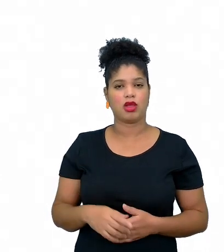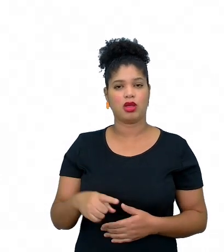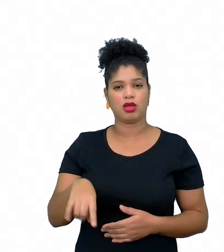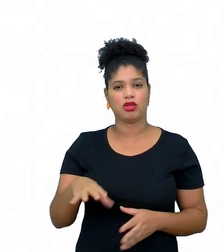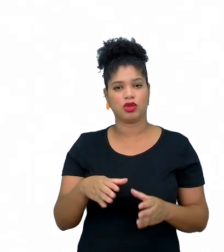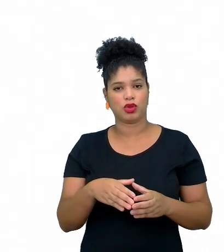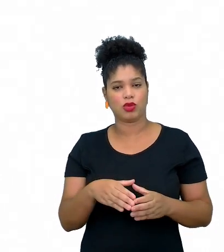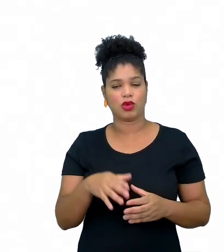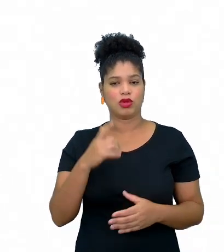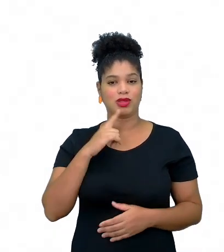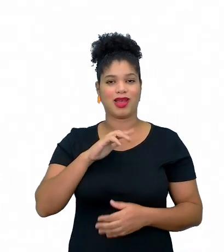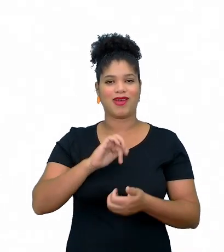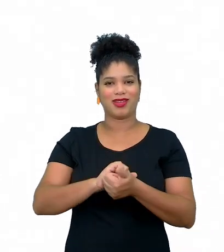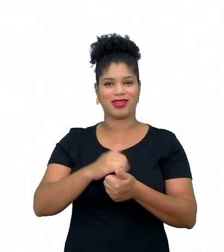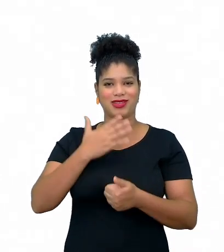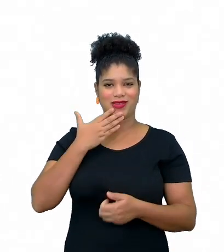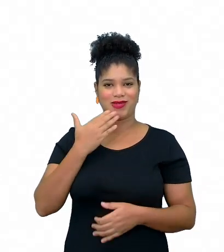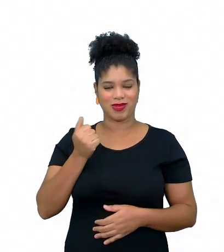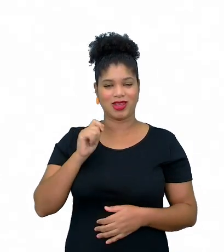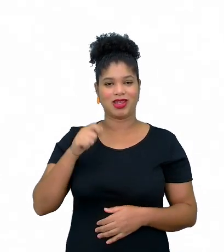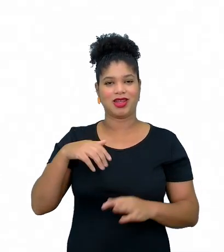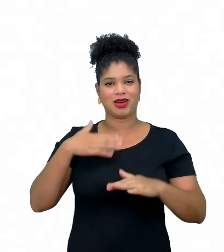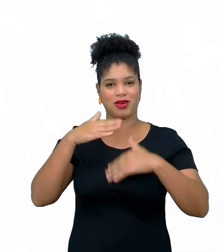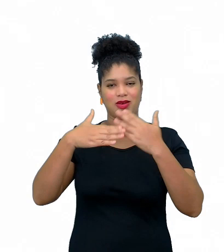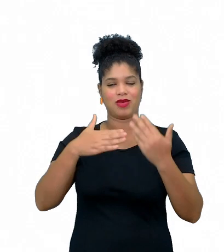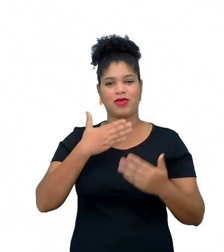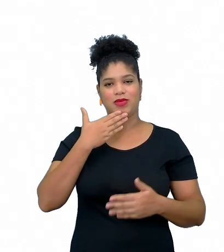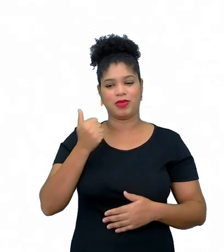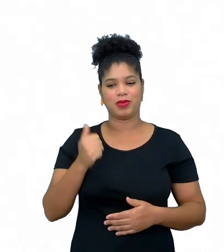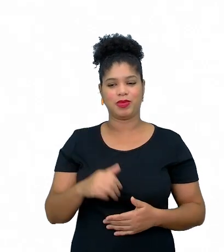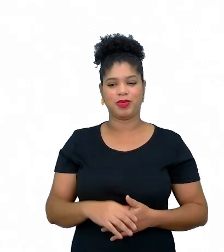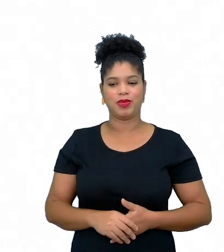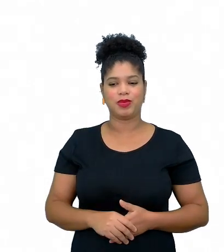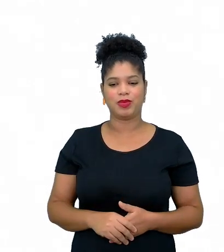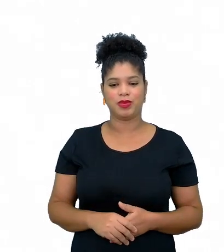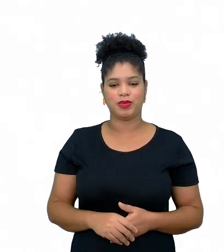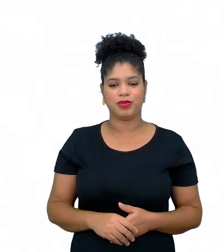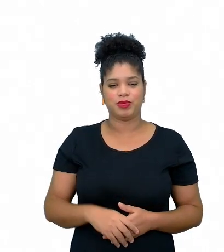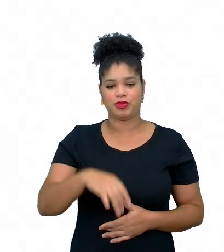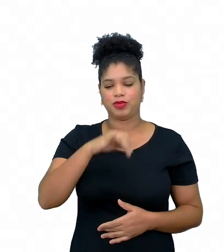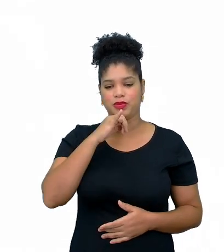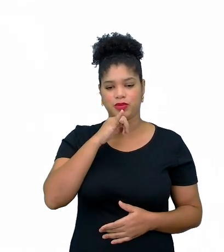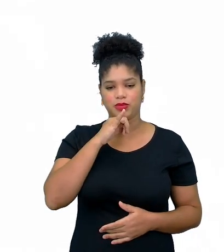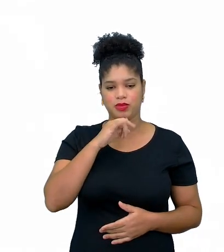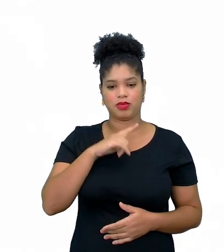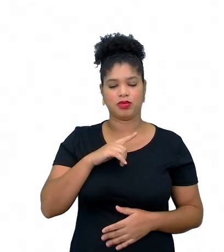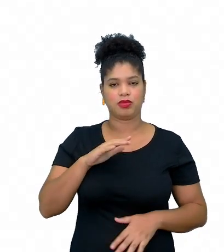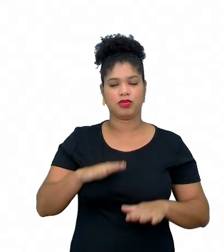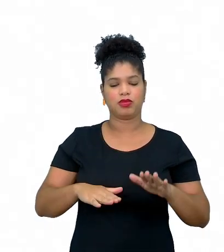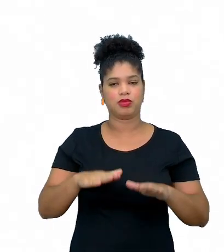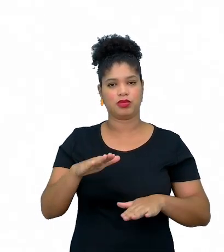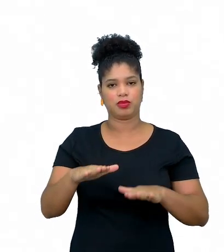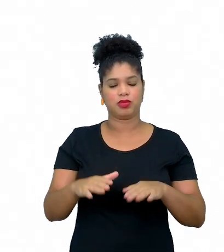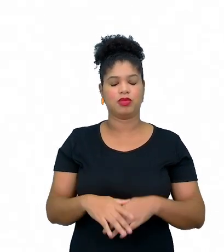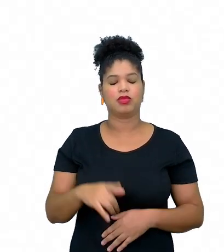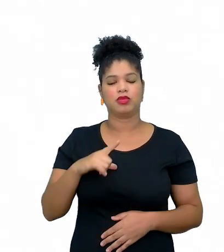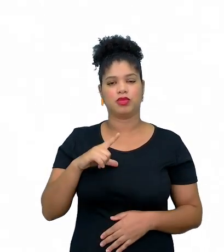adquira mais qualidade, que ele se desenvolva melhor. Então, aqui tem o passo a passo para vocês,